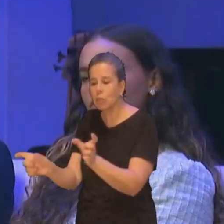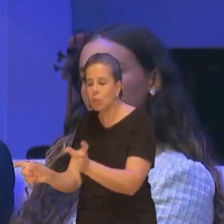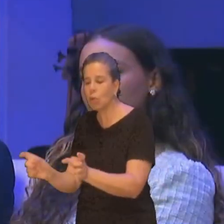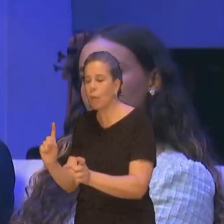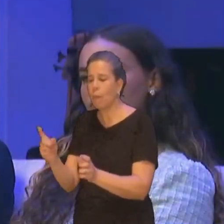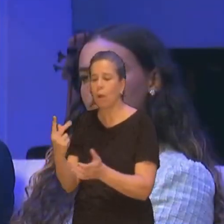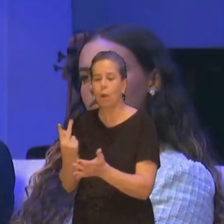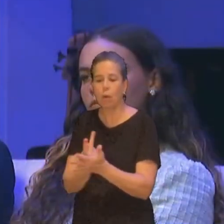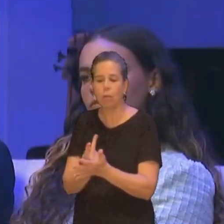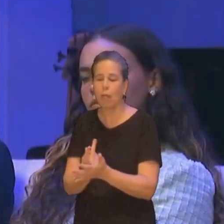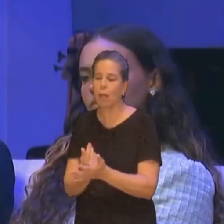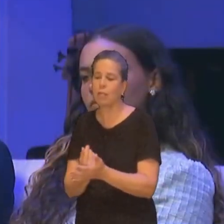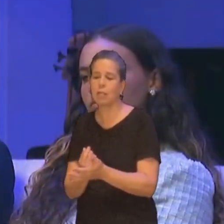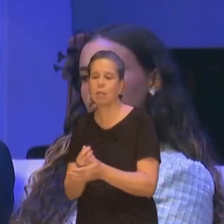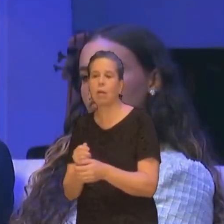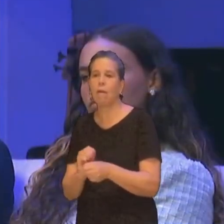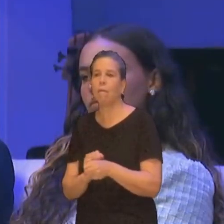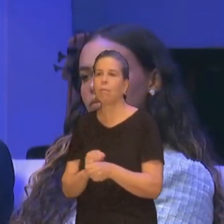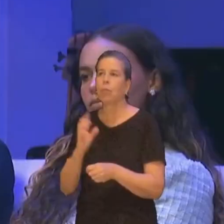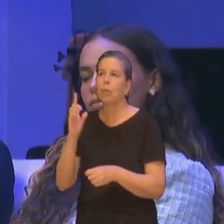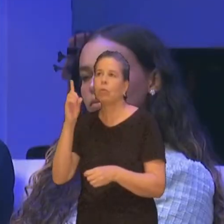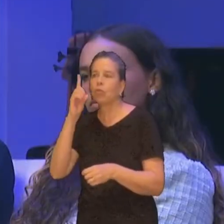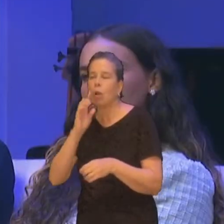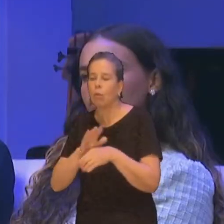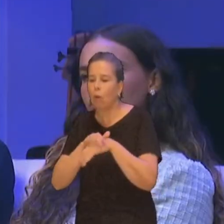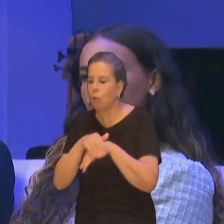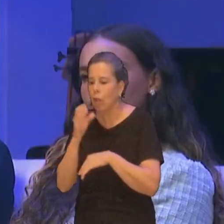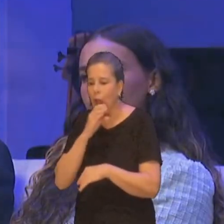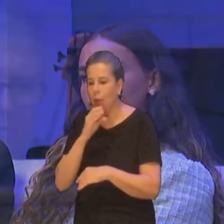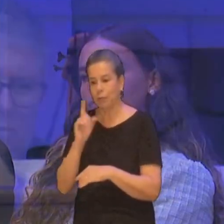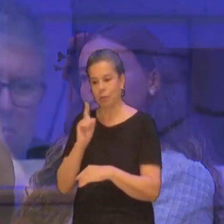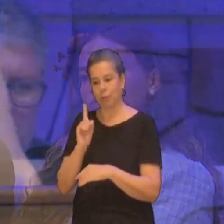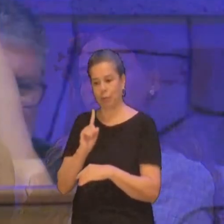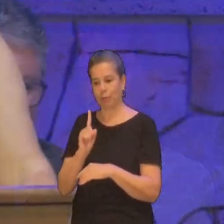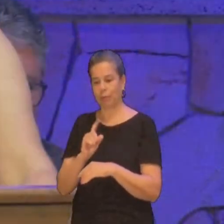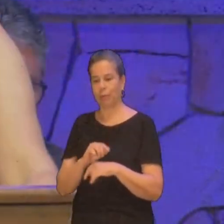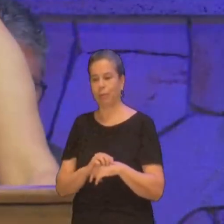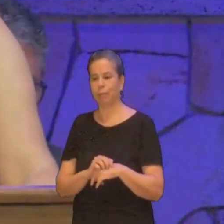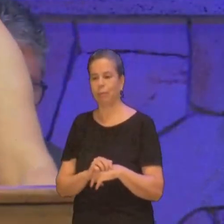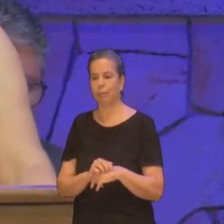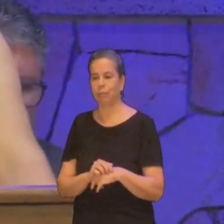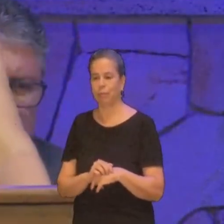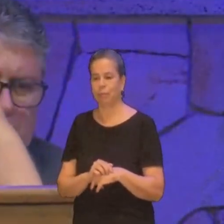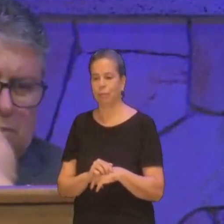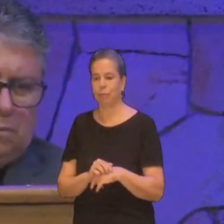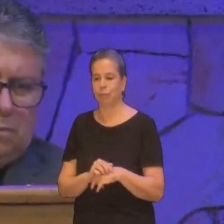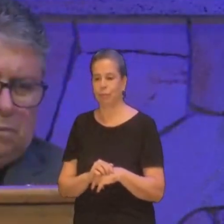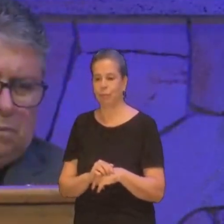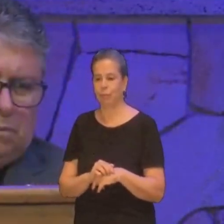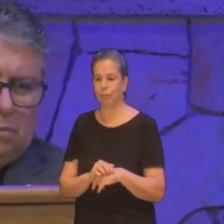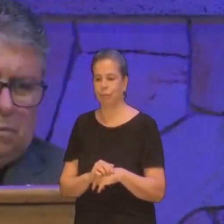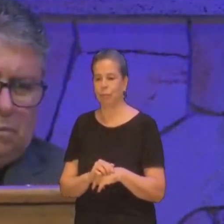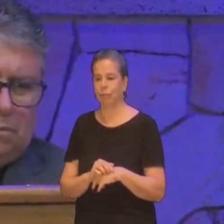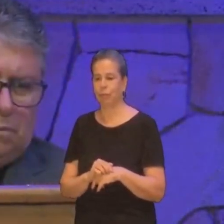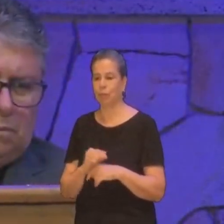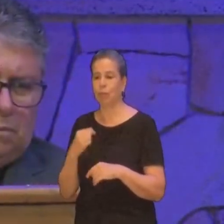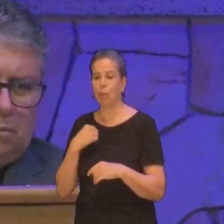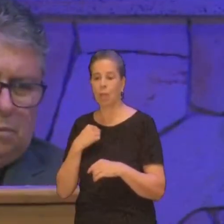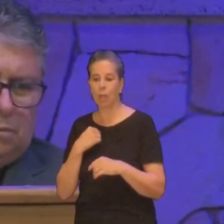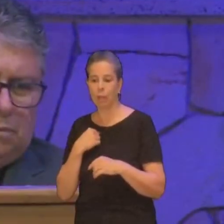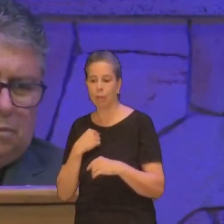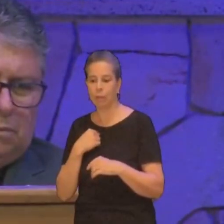é uma ação, não é vou orar por você sim, fiquei mal, vou pensar por você. Eu vou te ajudar aqui